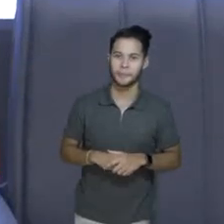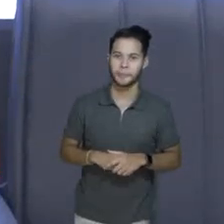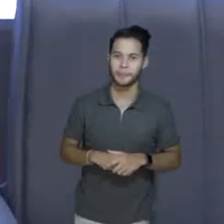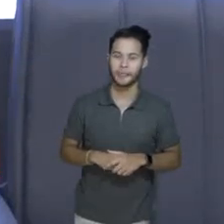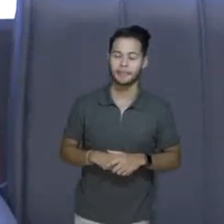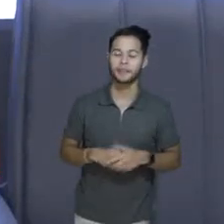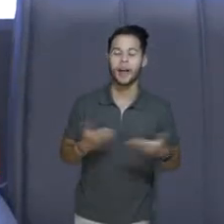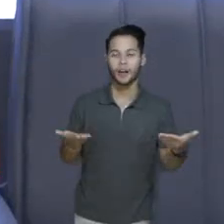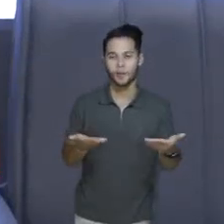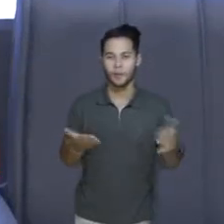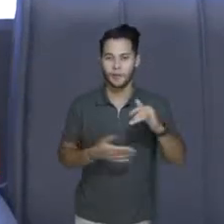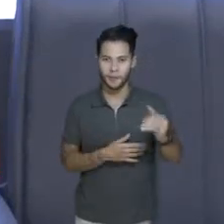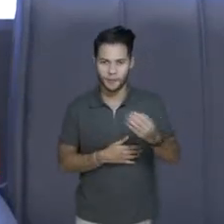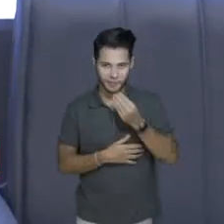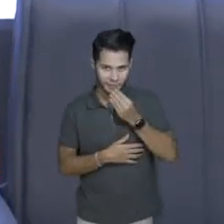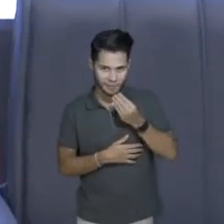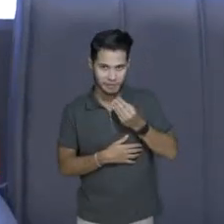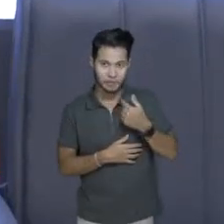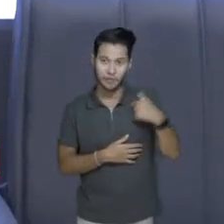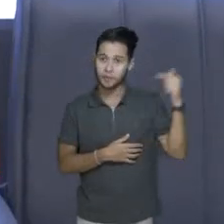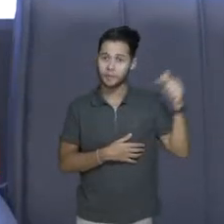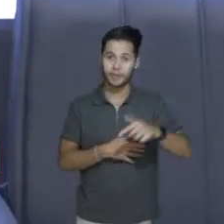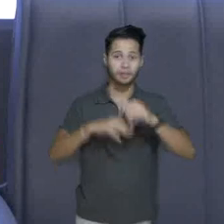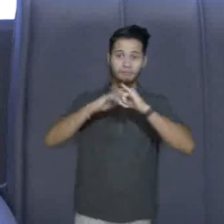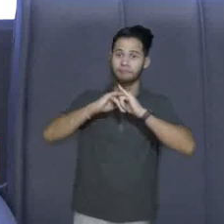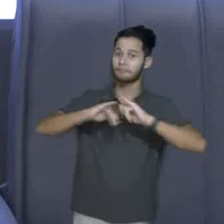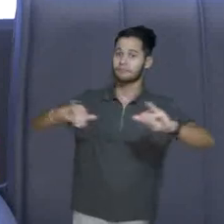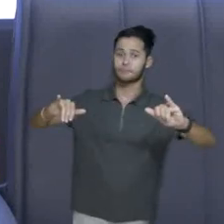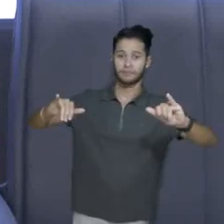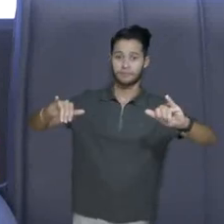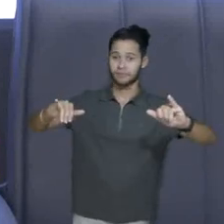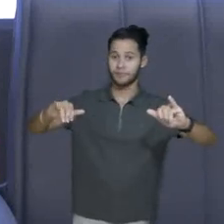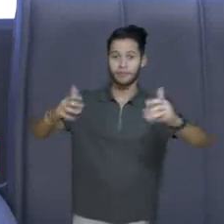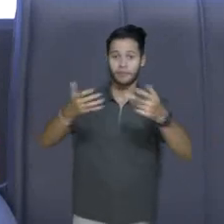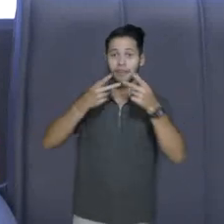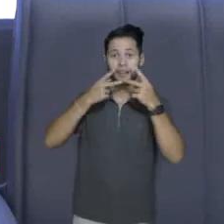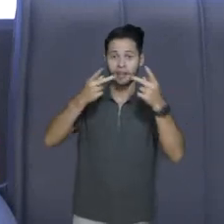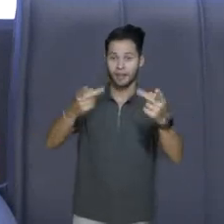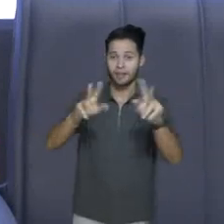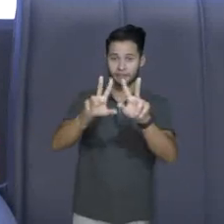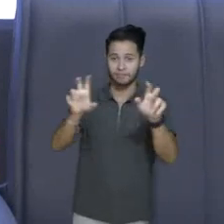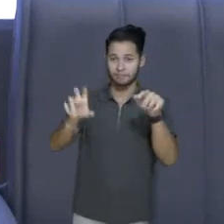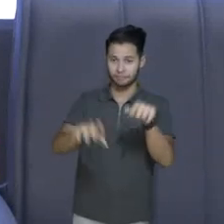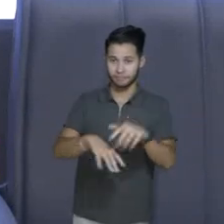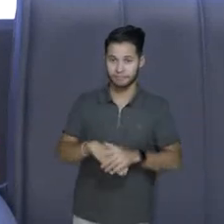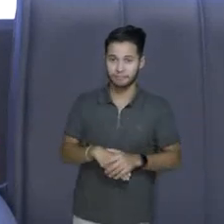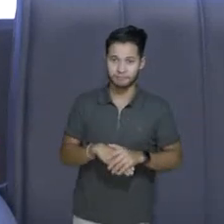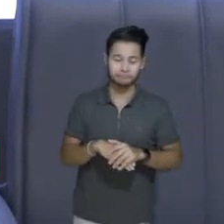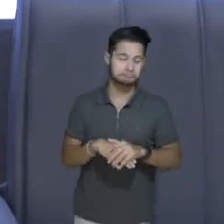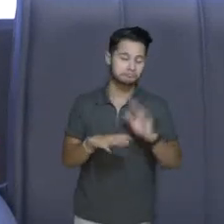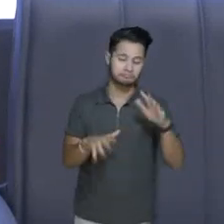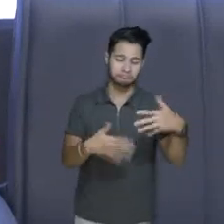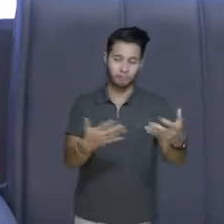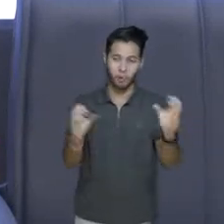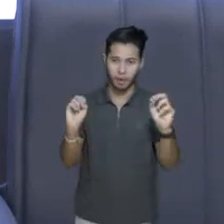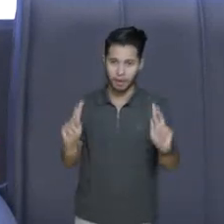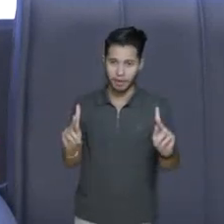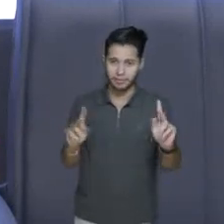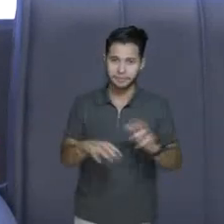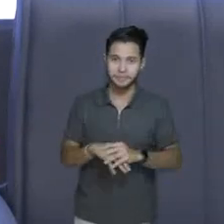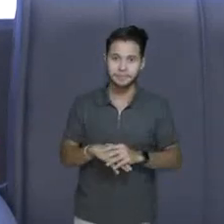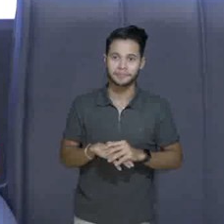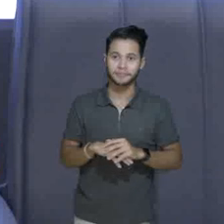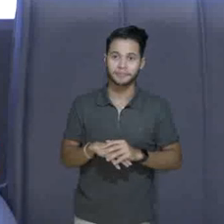talvez botar a Boca no Trombone né e enfim e aí eu